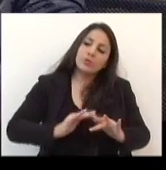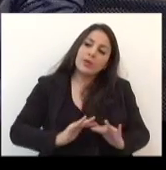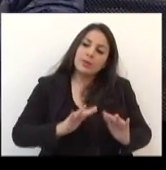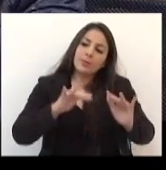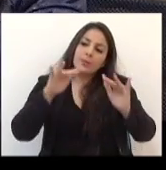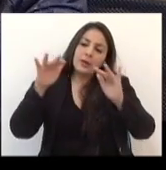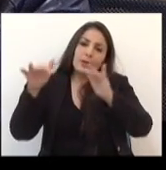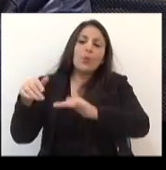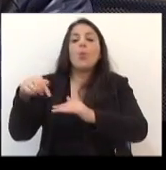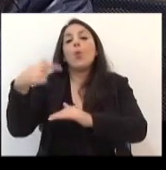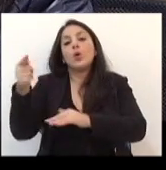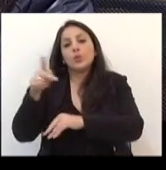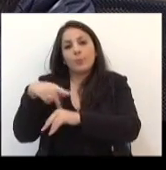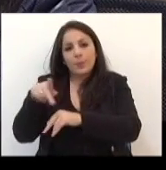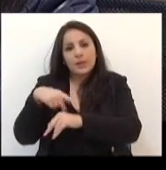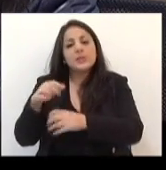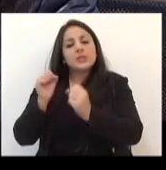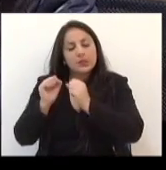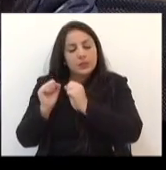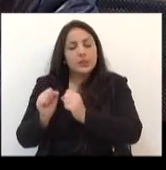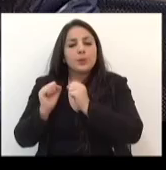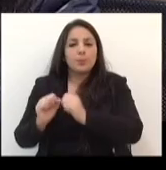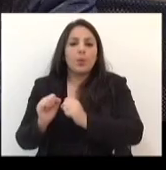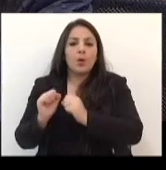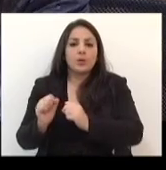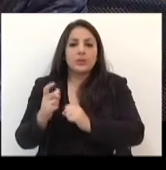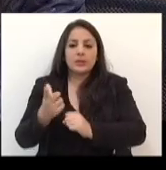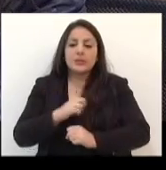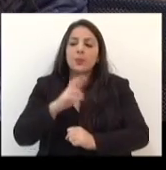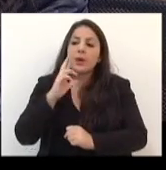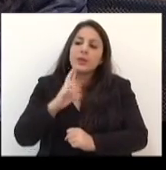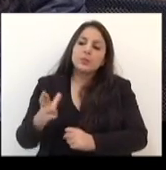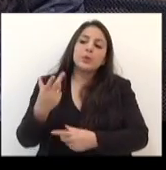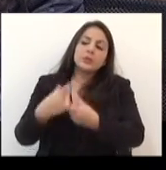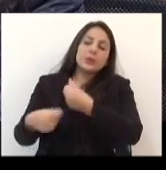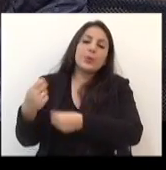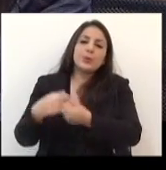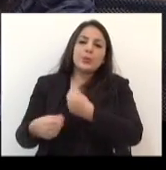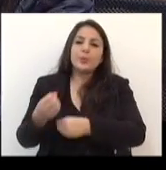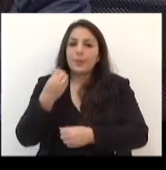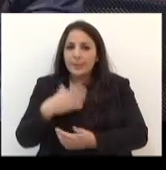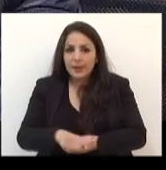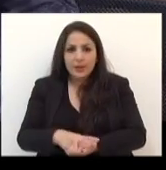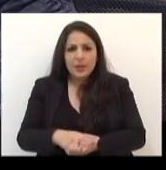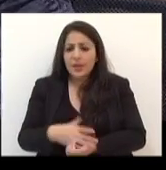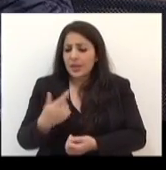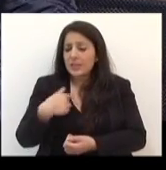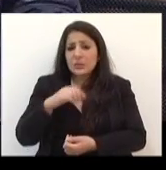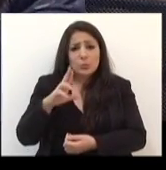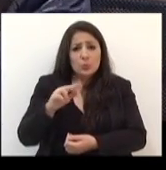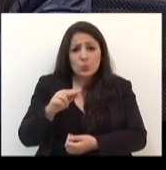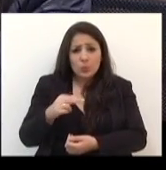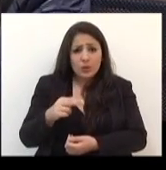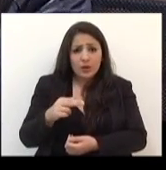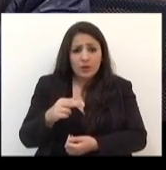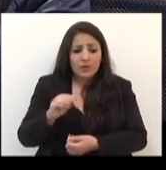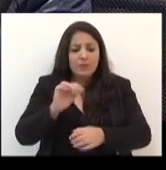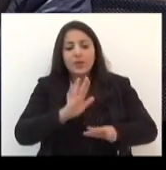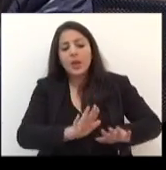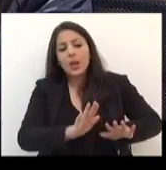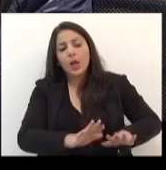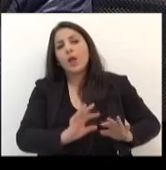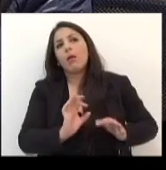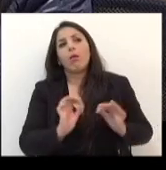para países que, de fato, possam dar essa resposta econômica para eles. Então, eles não vão ficar desempregados aqui